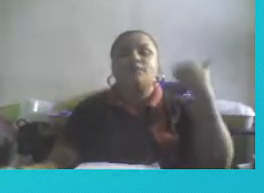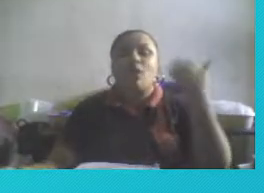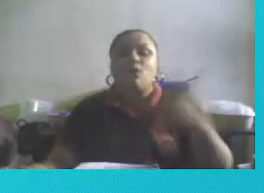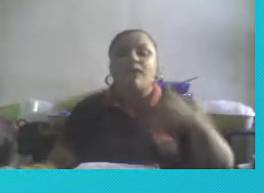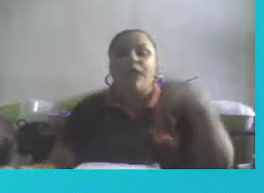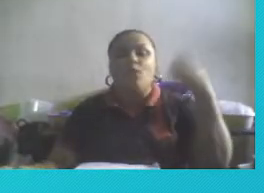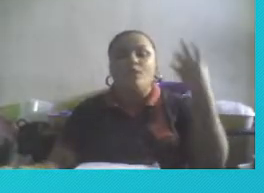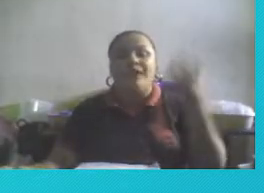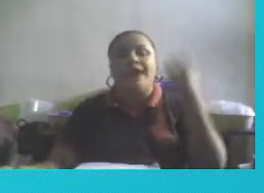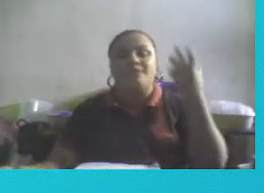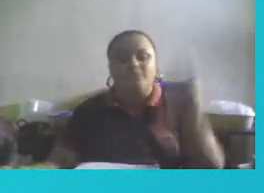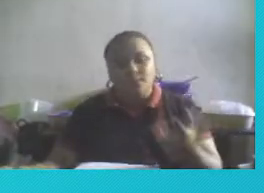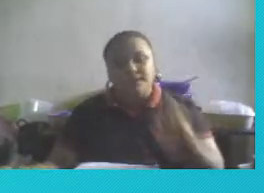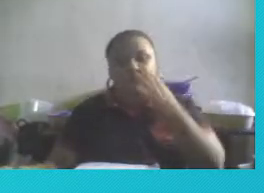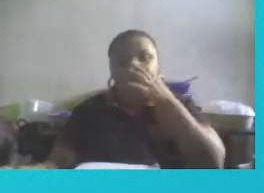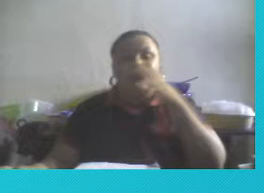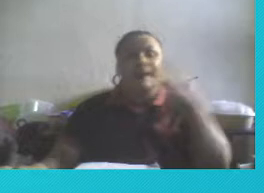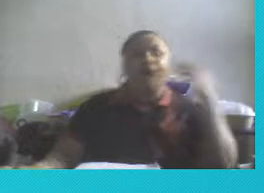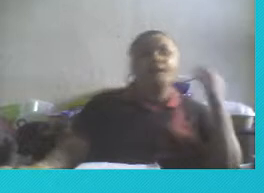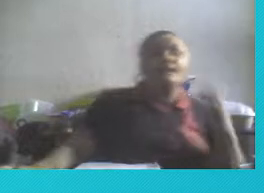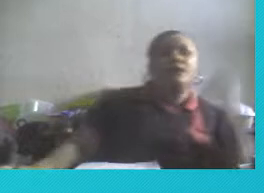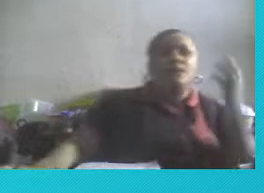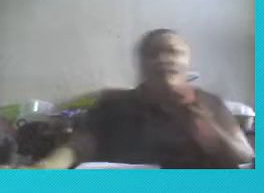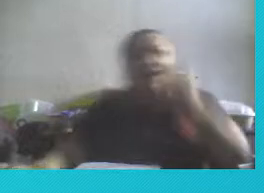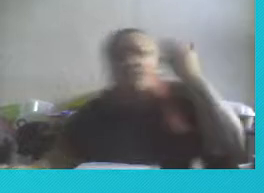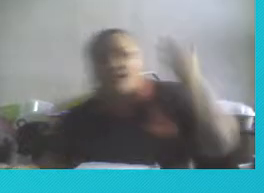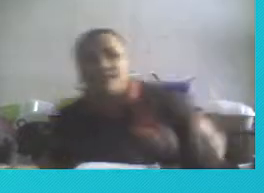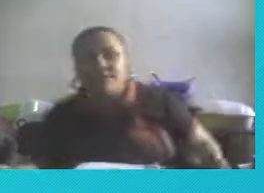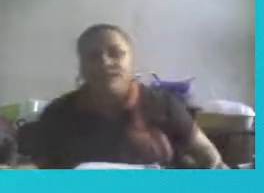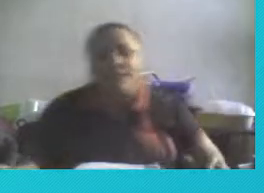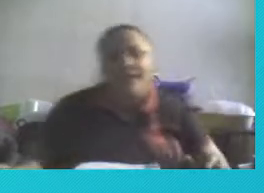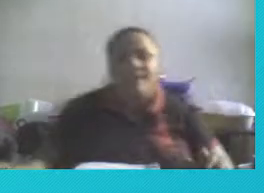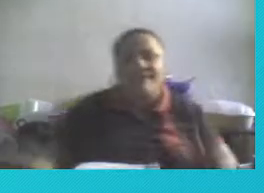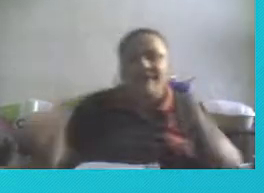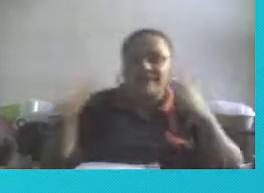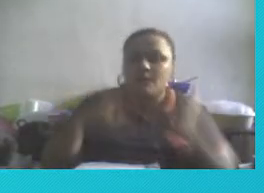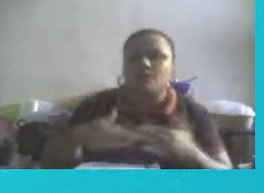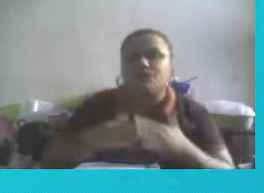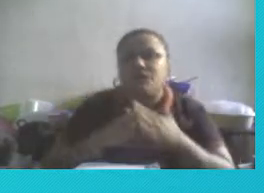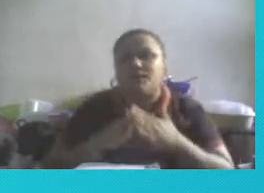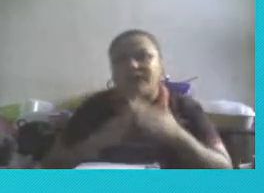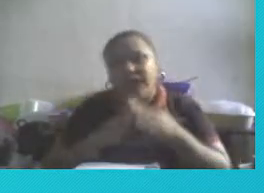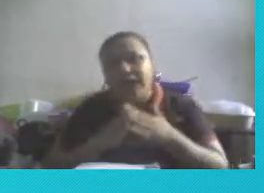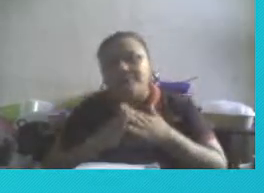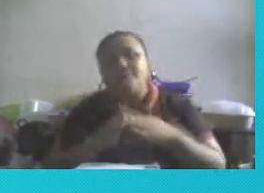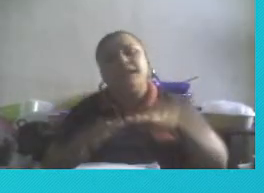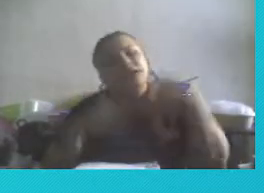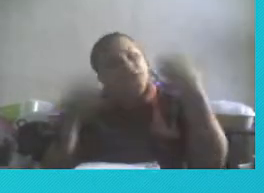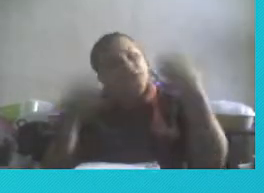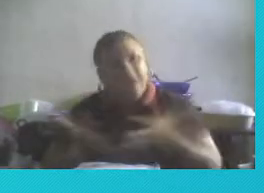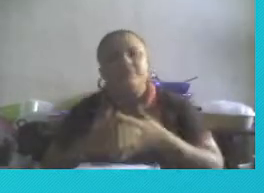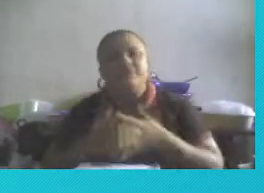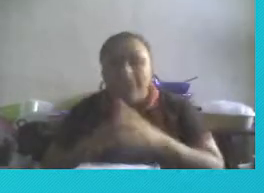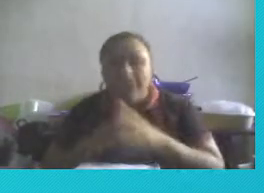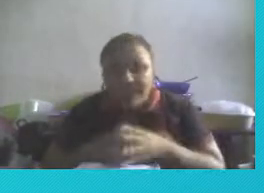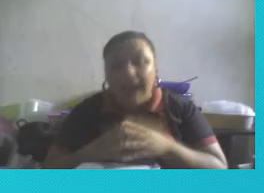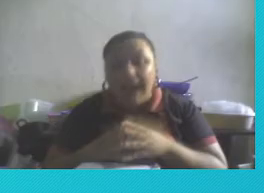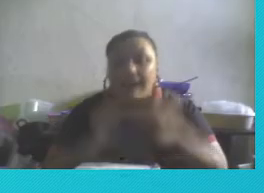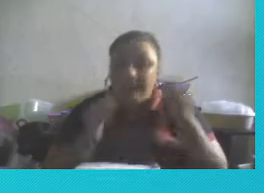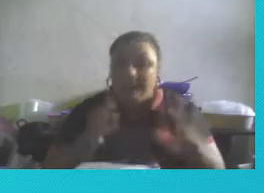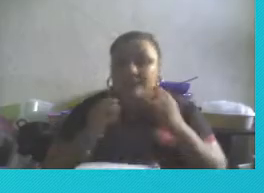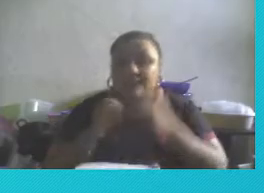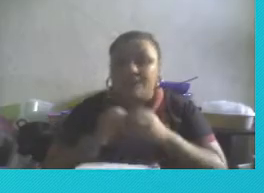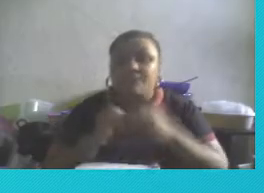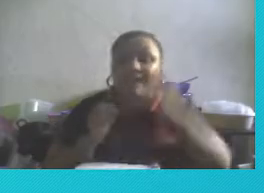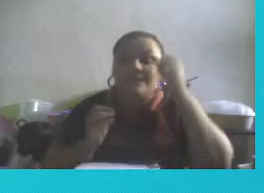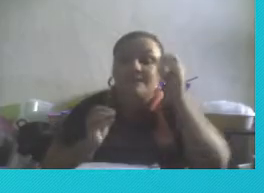vamos procurar o máximo possível. A mamãe e o papai que precisam trabalhar para trazer o sustento para casa, deve trabalhar,